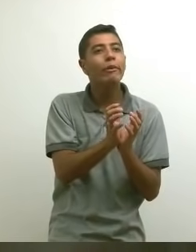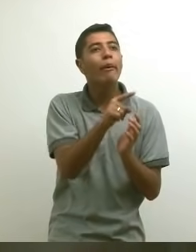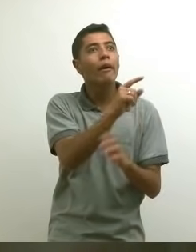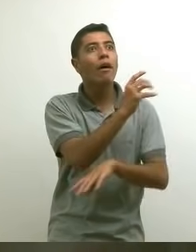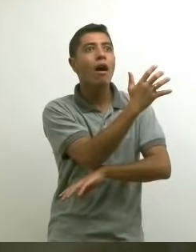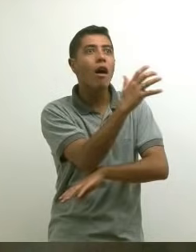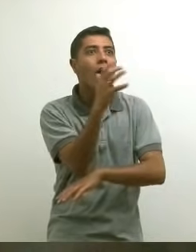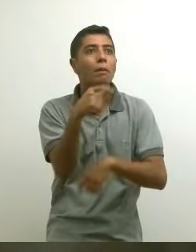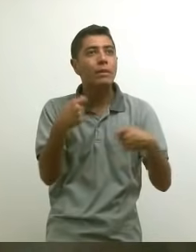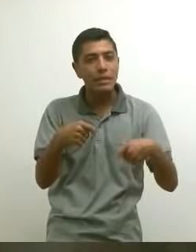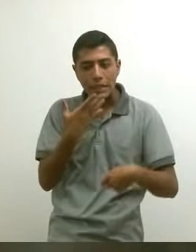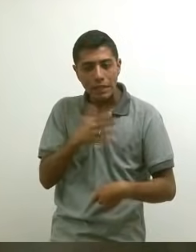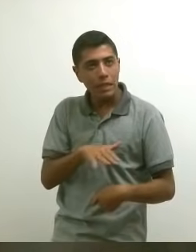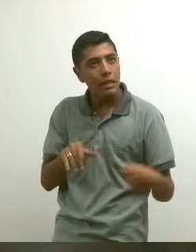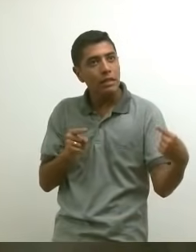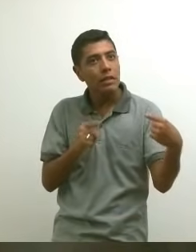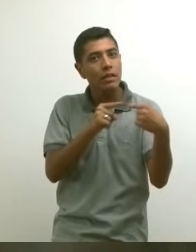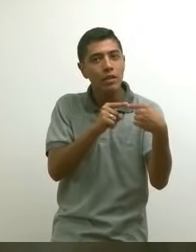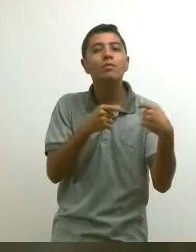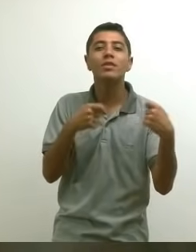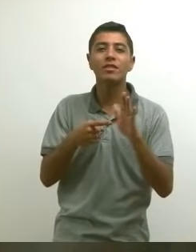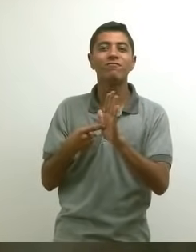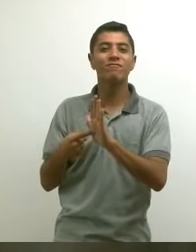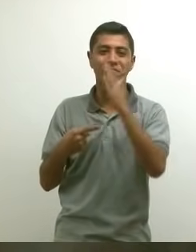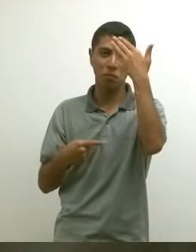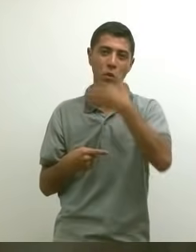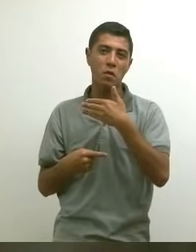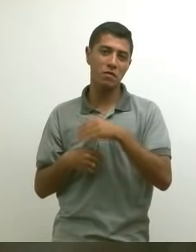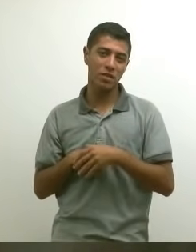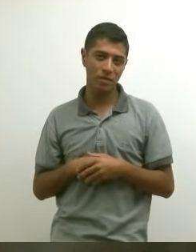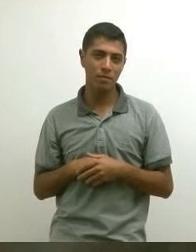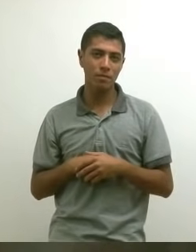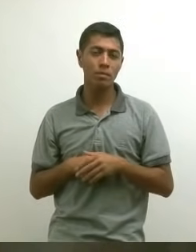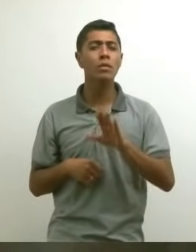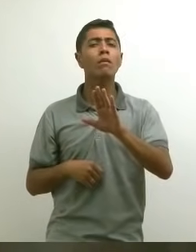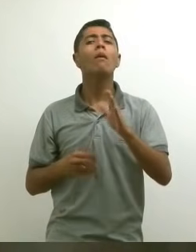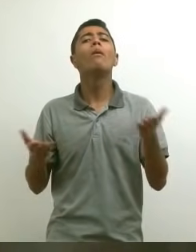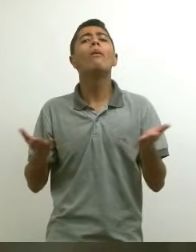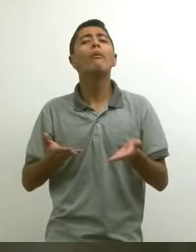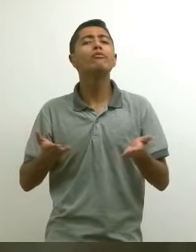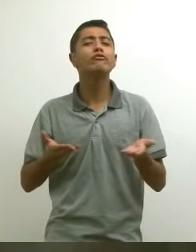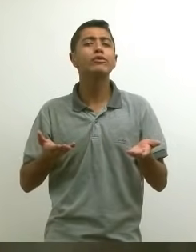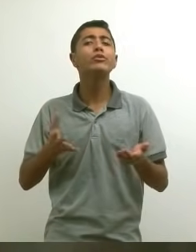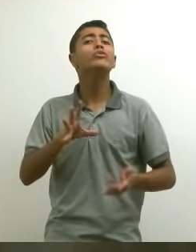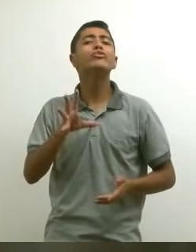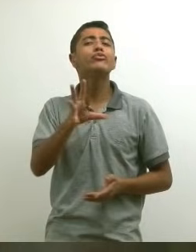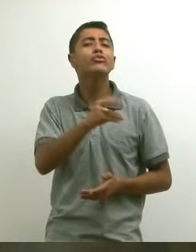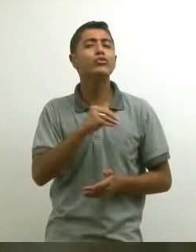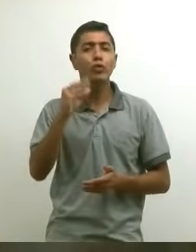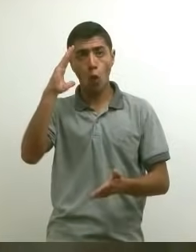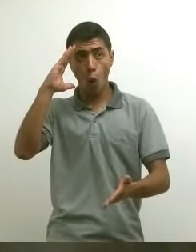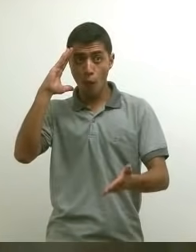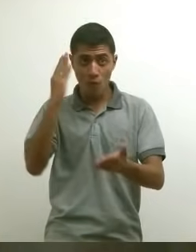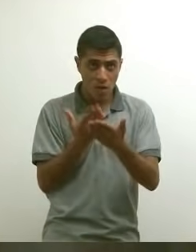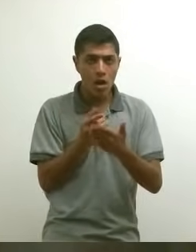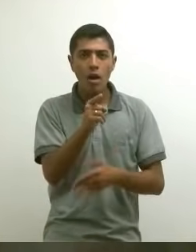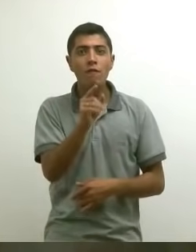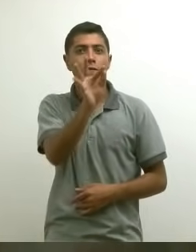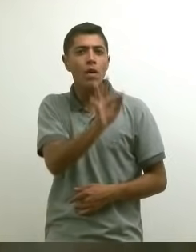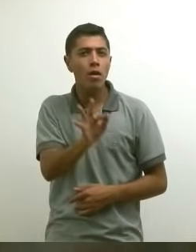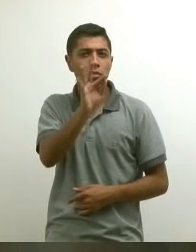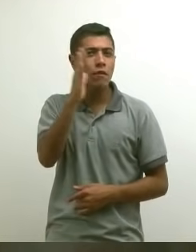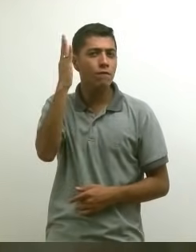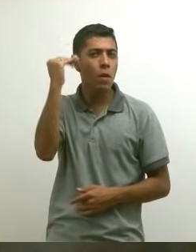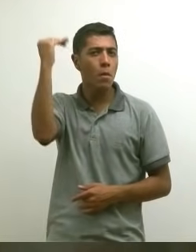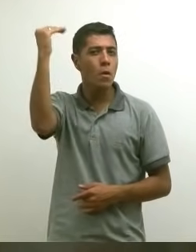isso foi provado em harvard isso significa que você está dizendo a verdade mesmo que tem gente que quer coisa se os cientistas norte-americanos